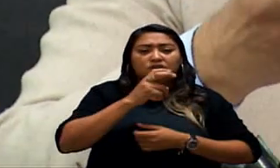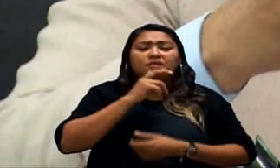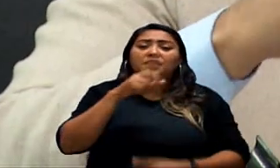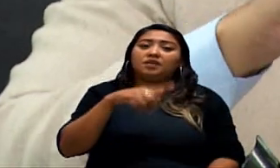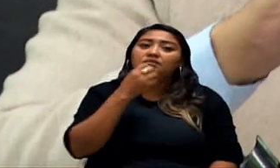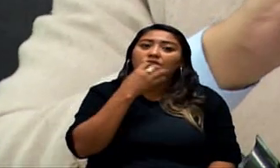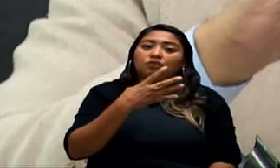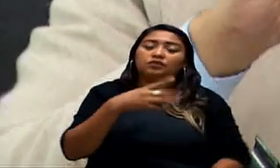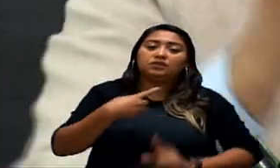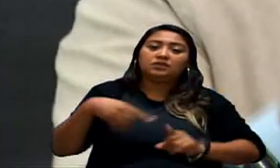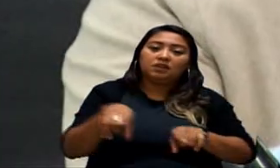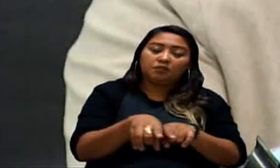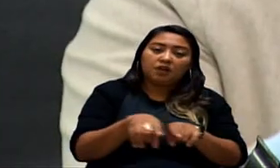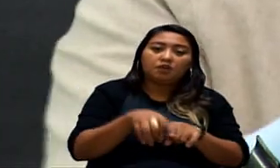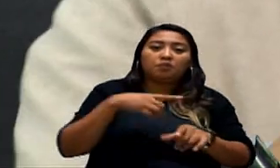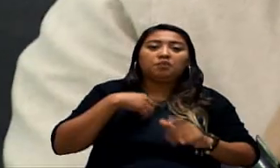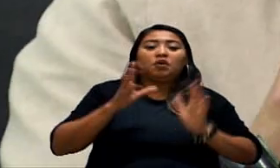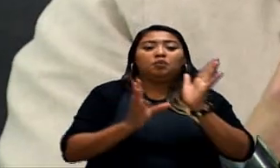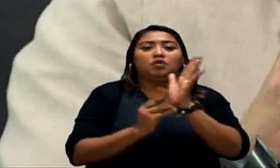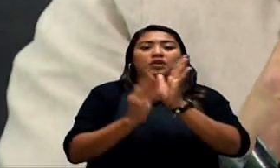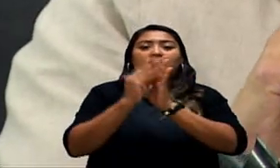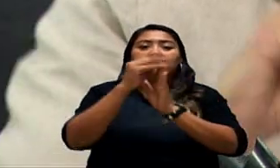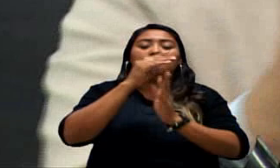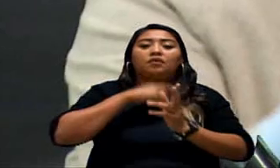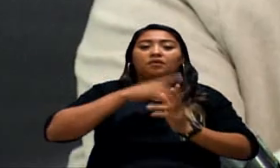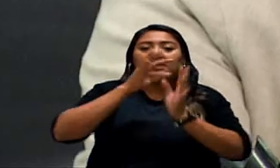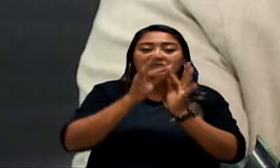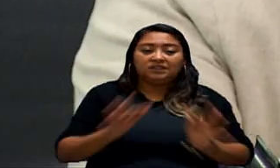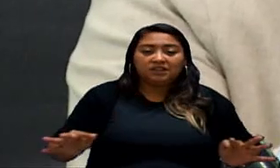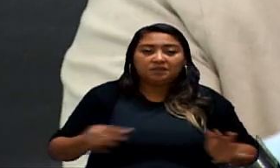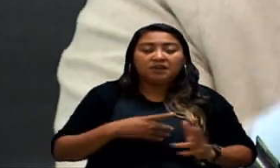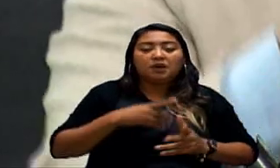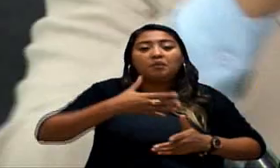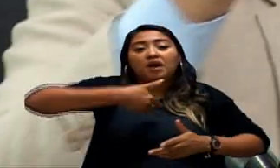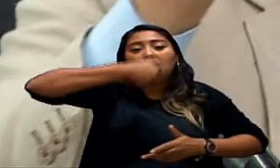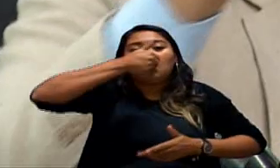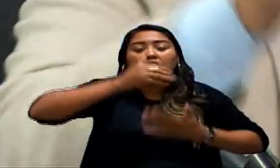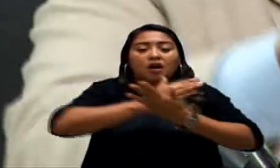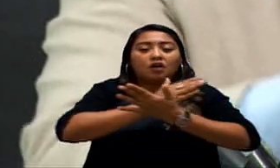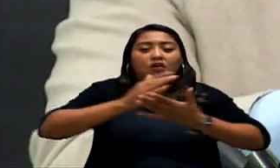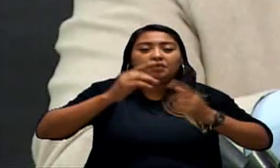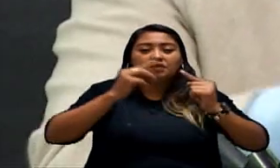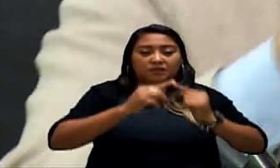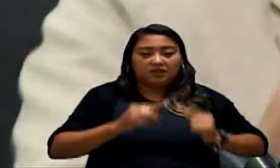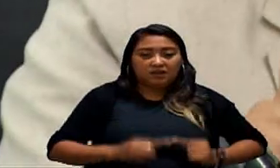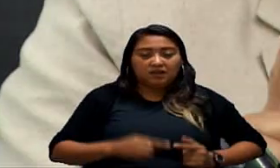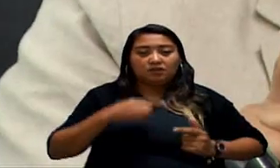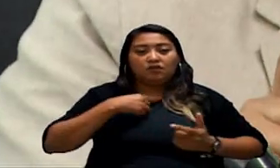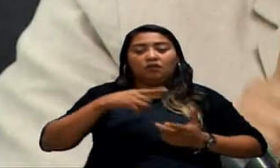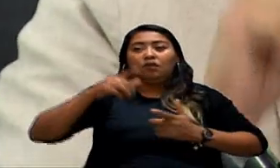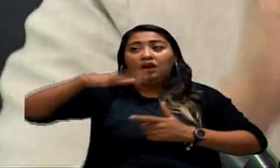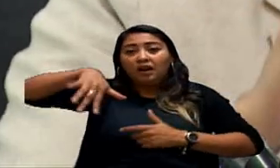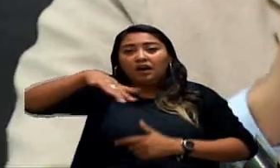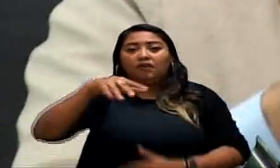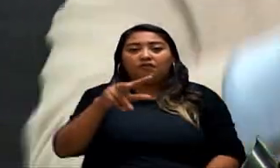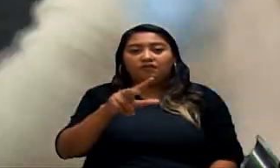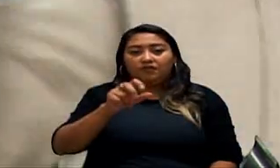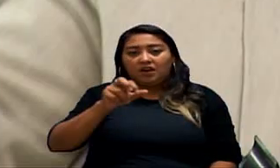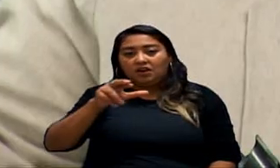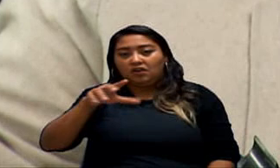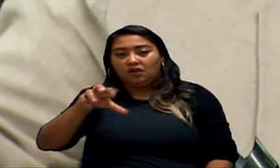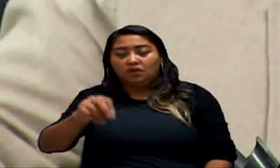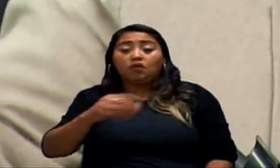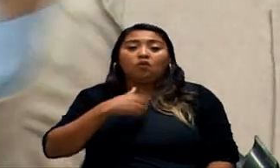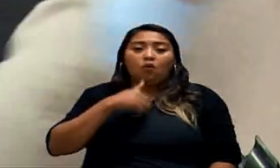interessantíssimo isso, né? Porque ele desburocratiza, só que ela tem que melhorar algumas situações referentes ao que é o velório social, mais informações àquelas familiares. Ontem